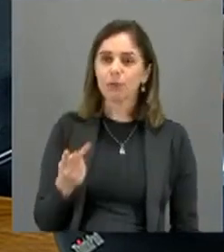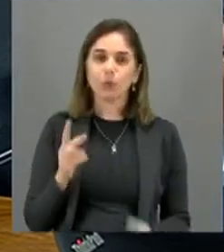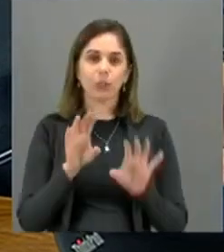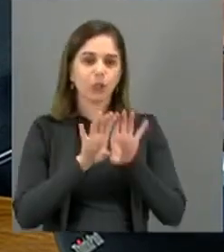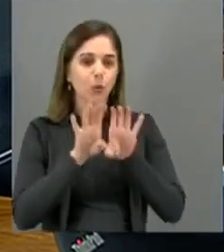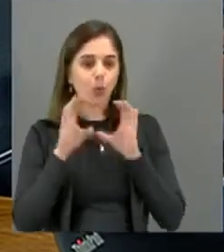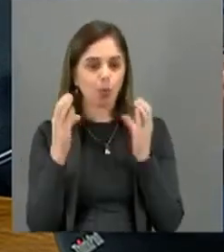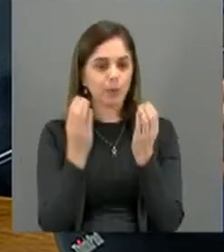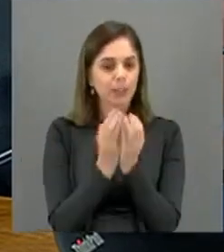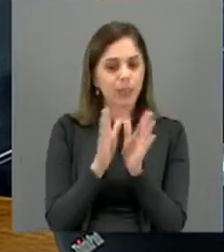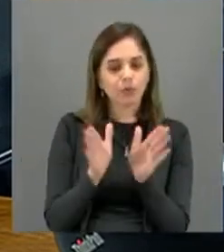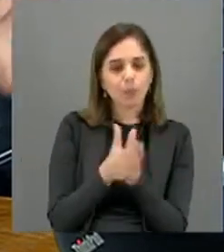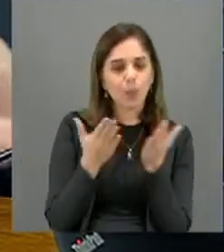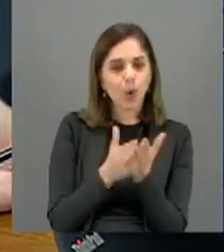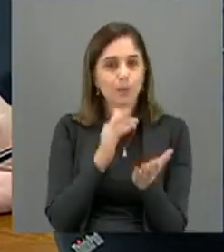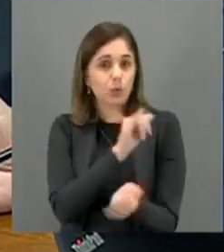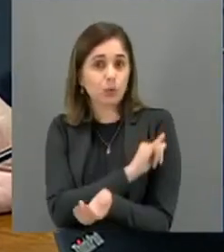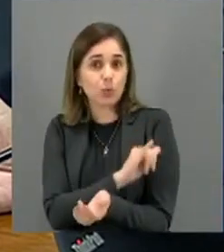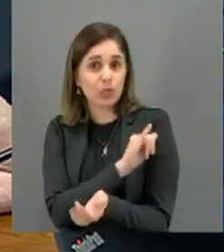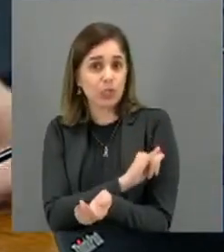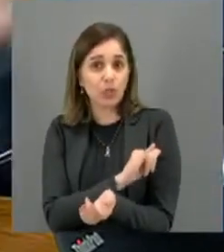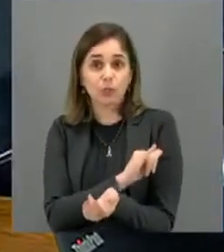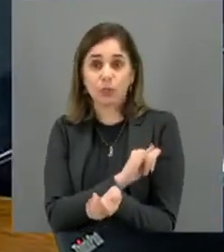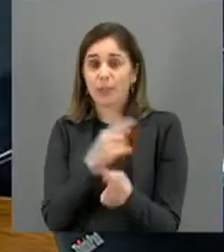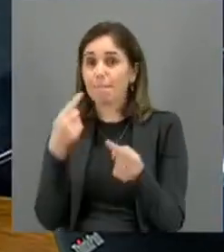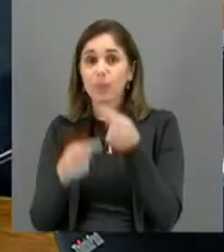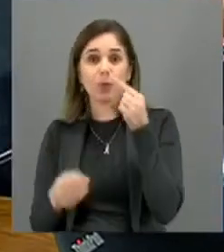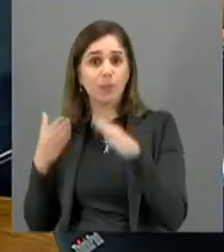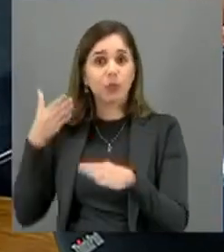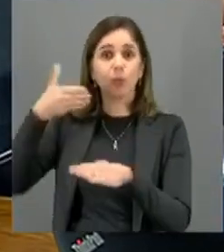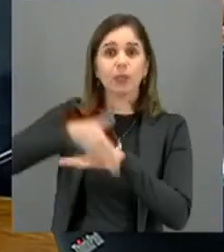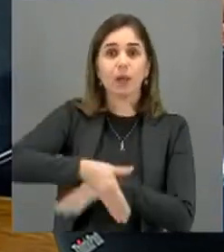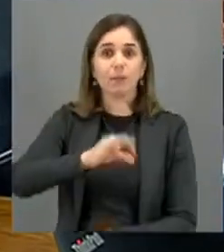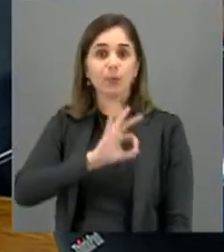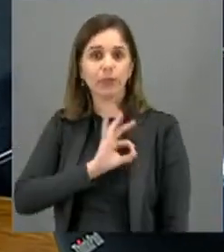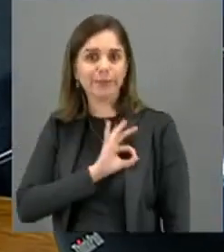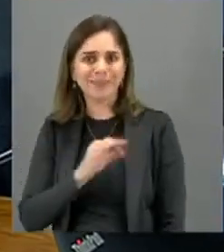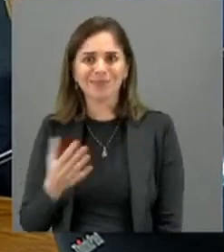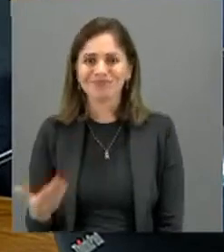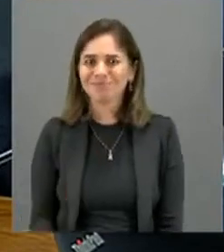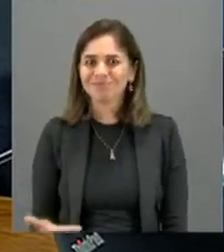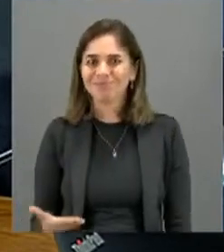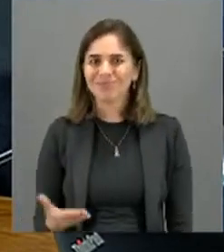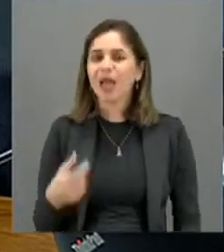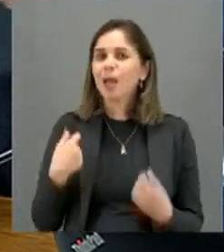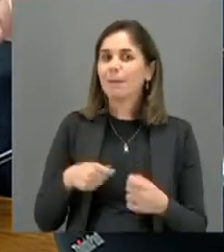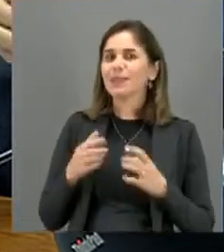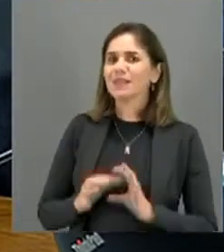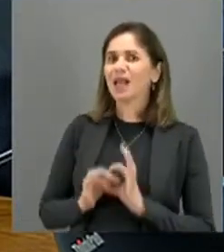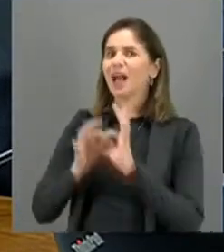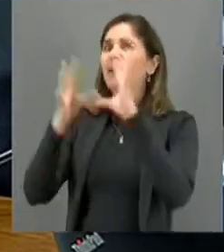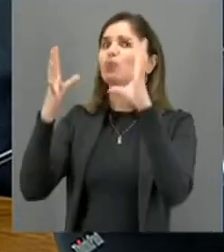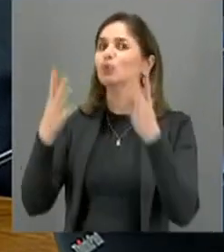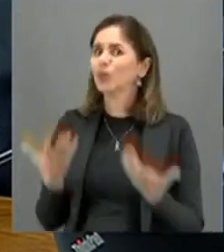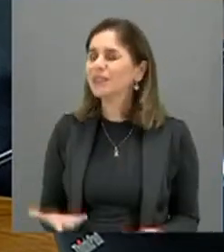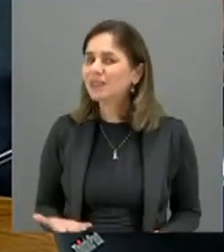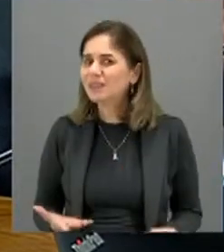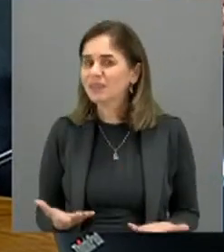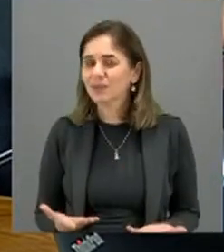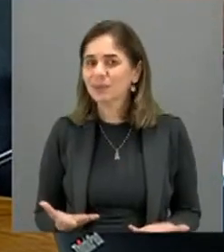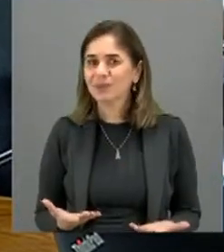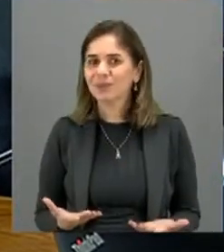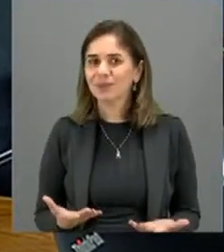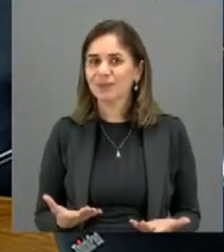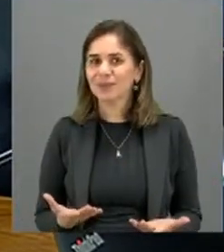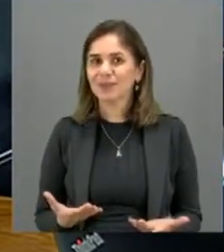mais pobres do Rio, possam ser acessadas pela polícia, a não ser com autorização, ou com anuência, ou